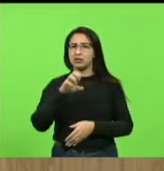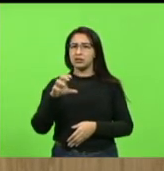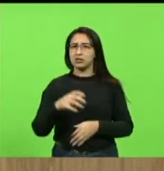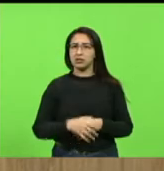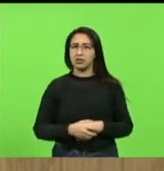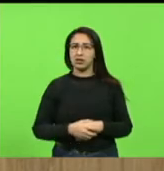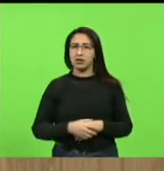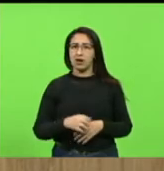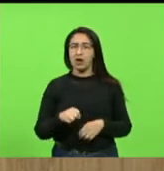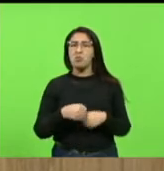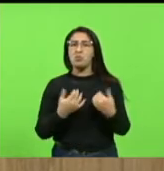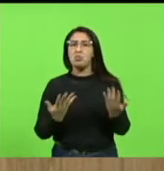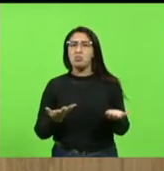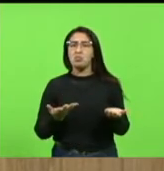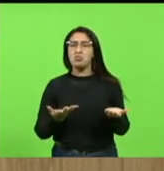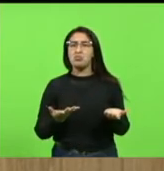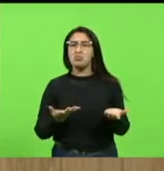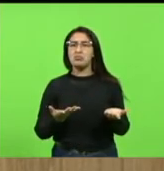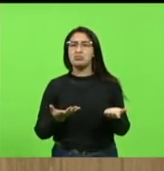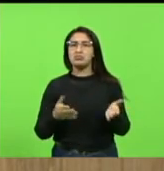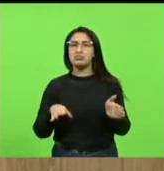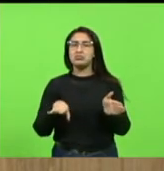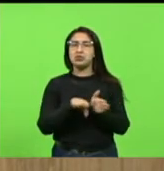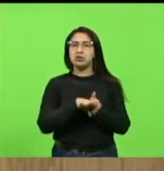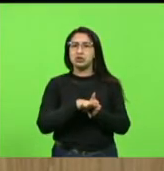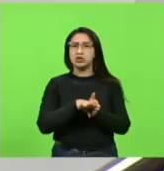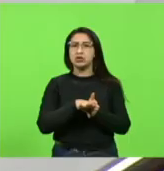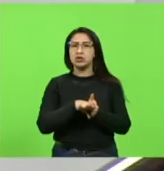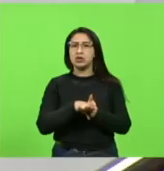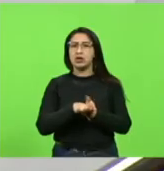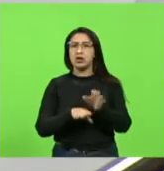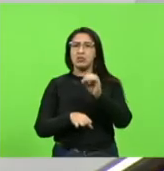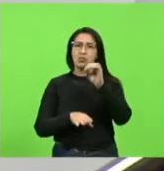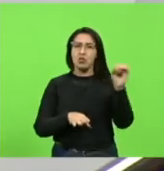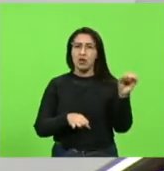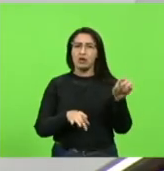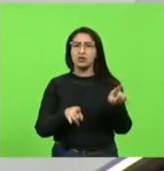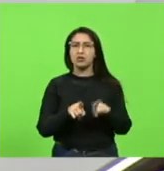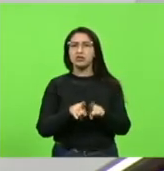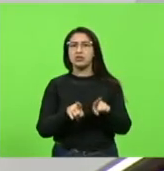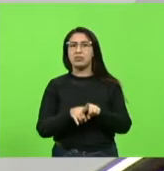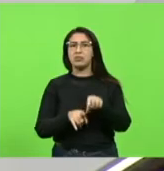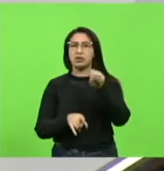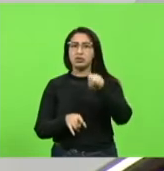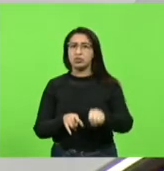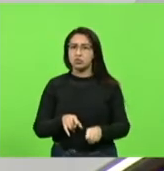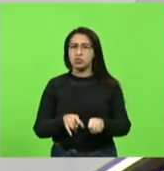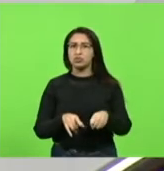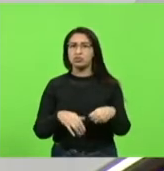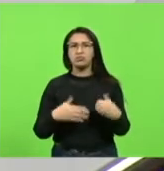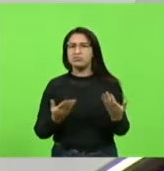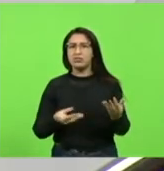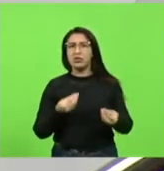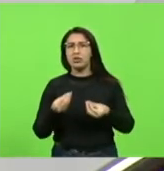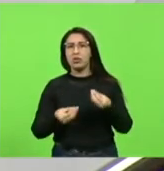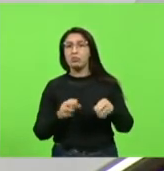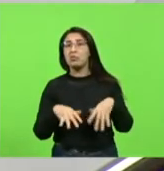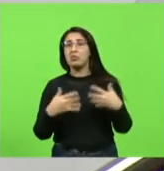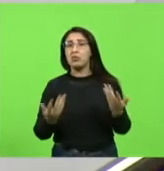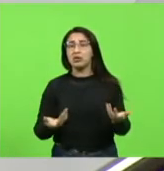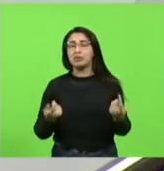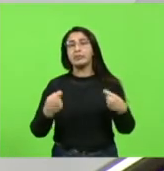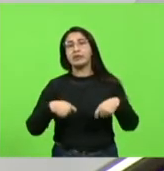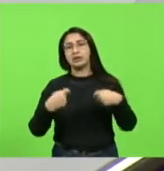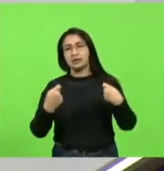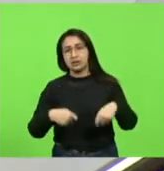para o extremo oeste, lá em Dionísio Cerqueira, quando é que vai para o extremo sul. Isso nós precisamos, que seja